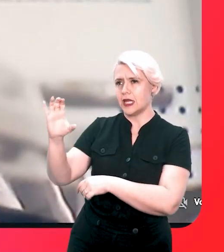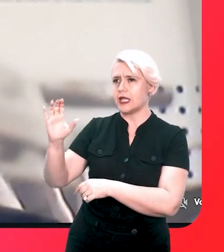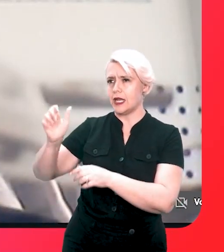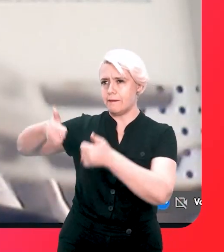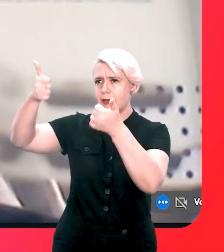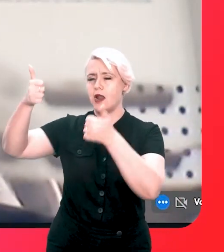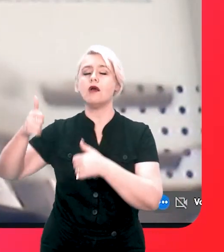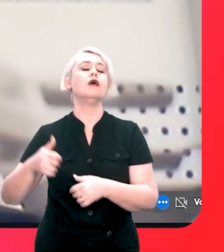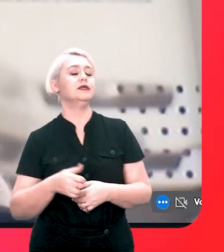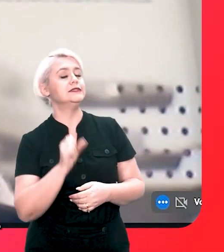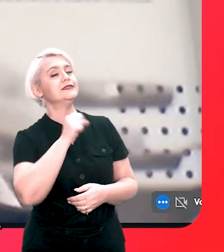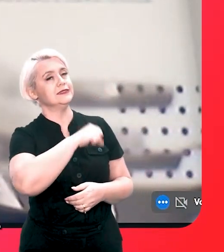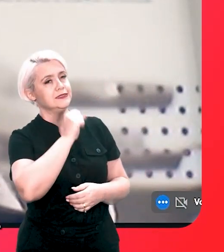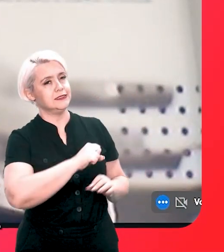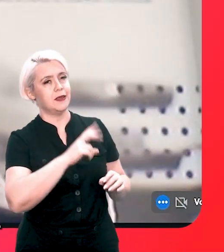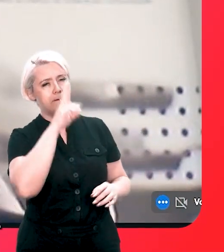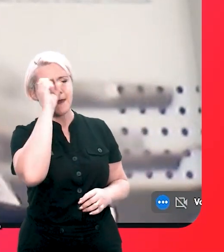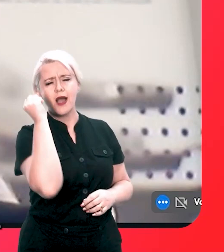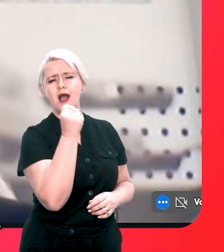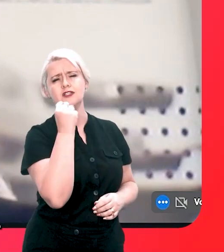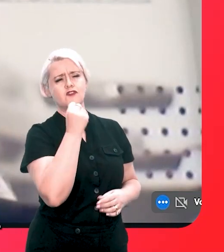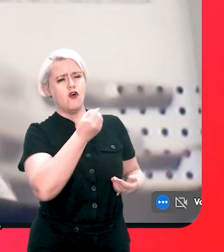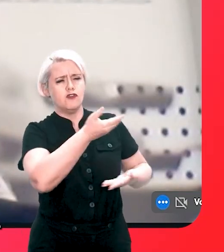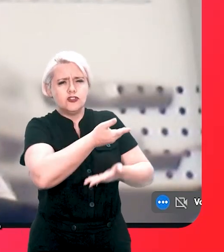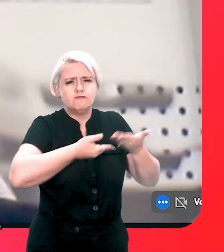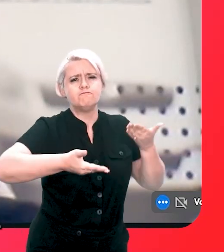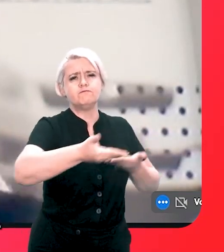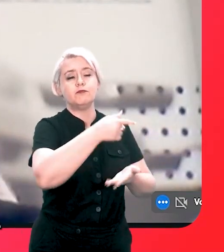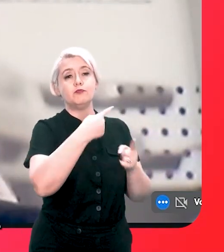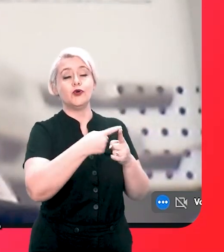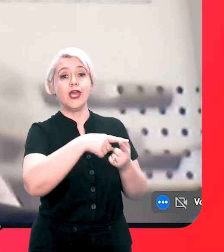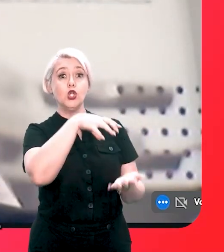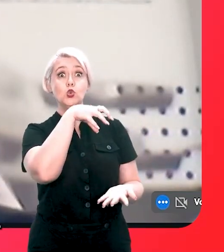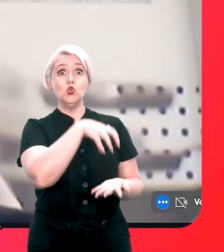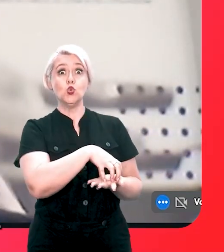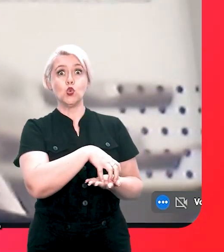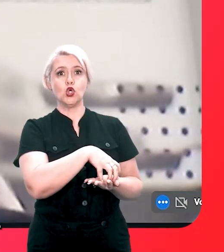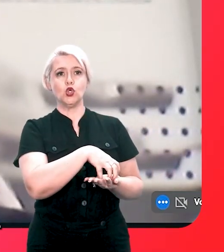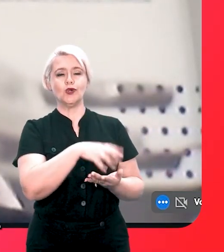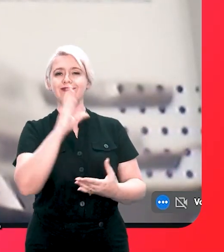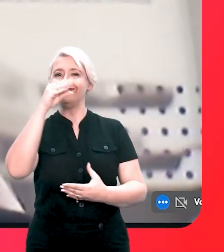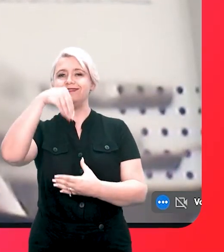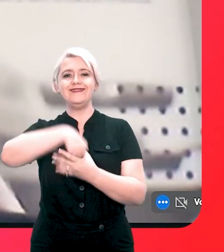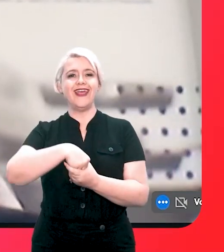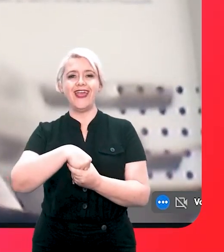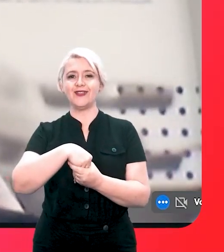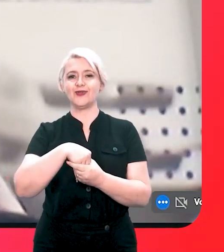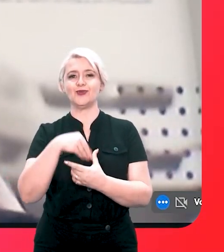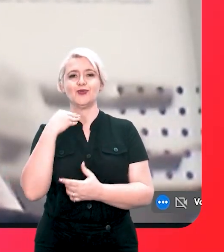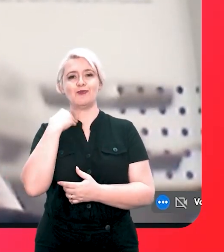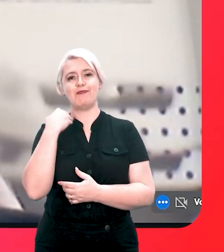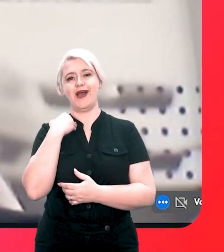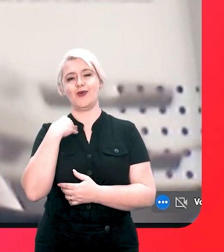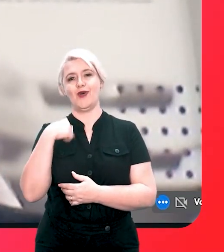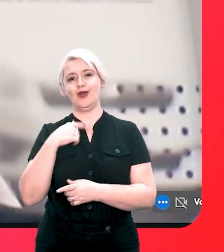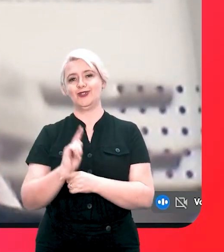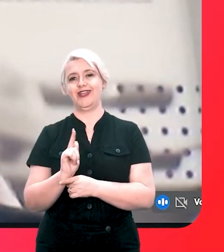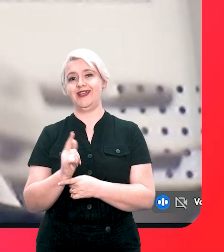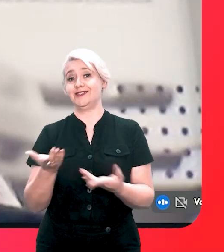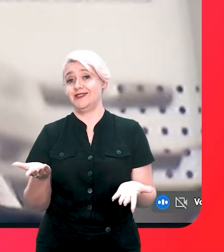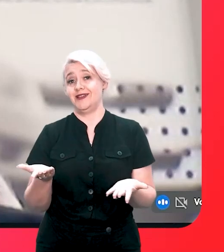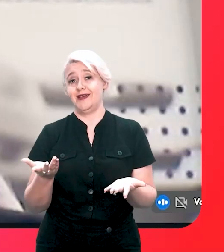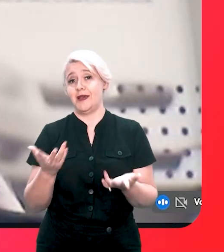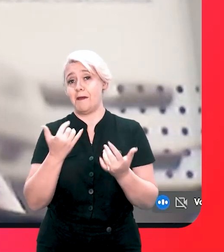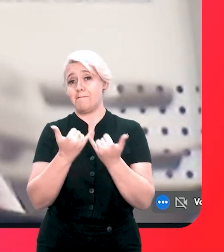ainda mais forte, porque o núcleo da PABB era dentro do prédio que eu gerenciava. Então, aí estava em casa, né,